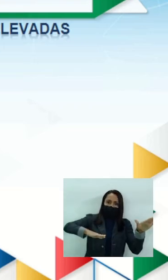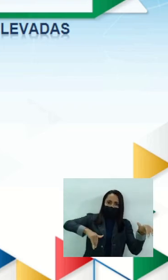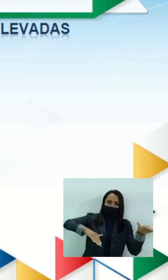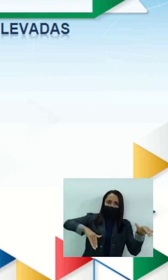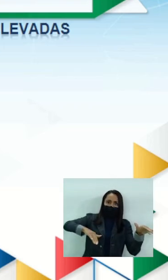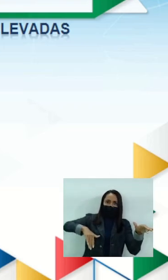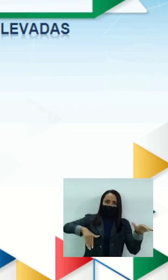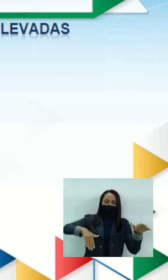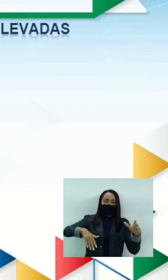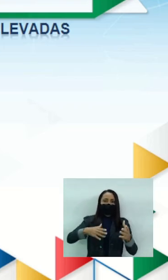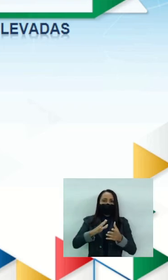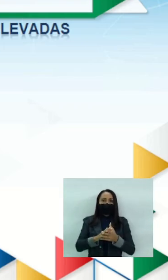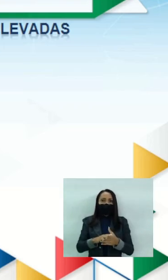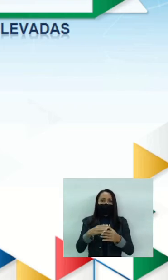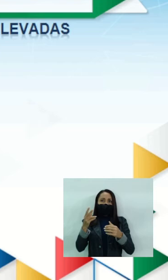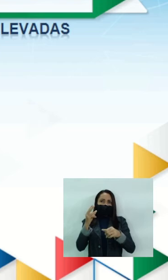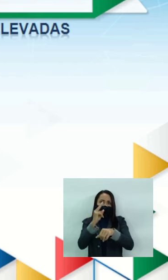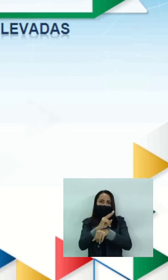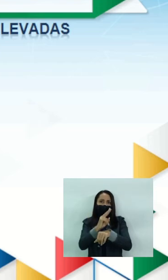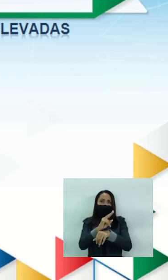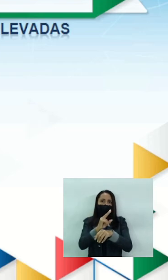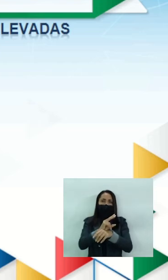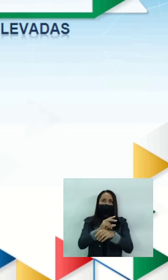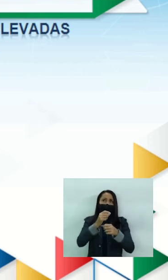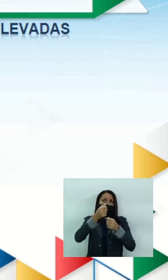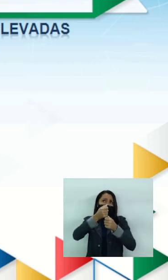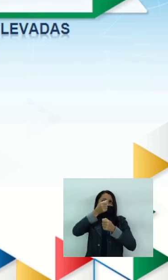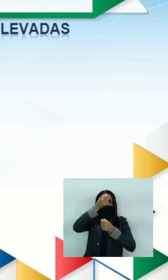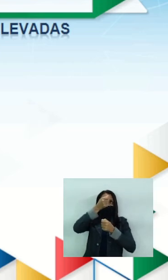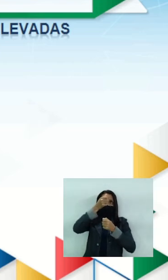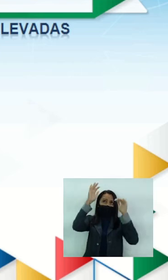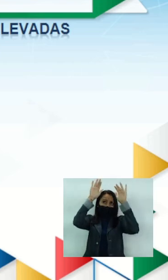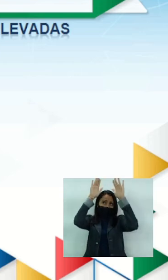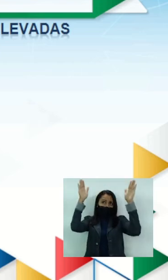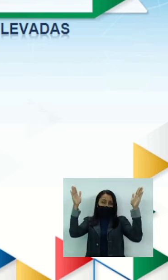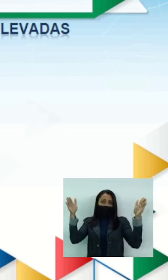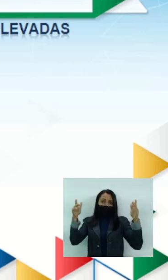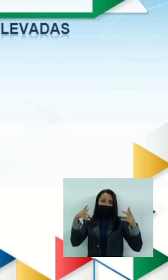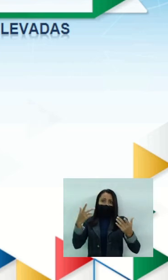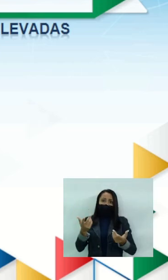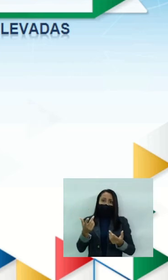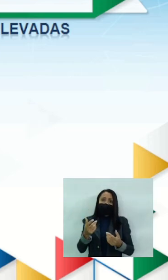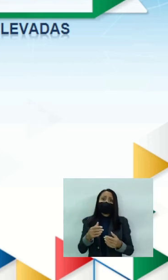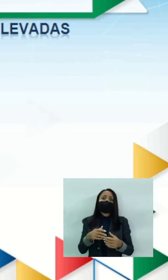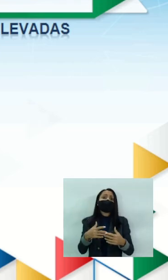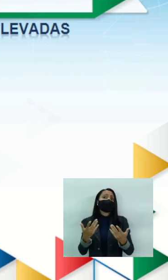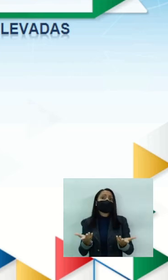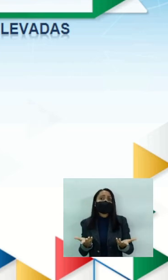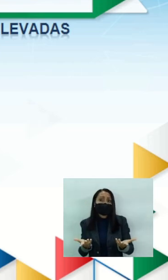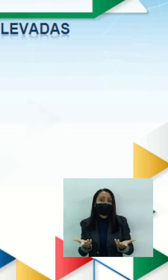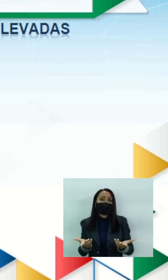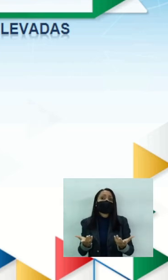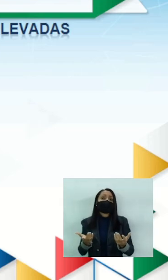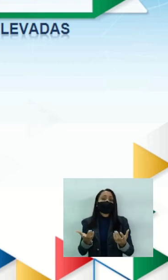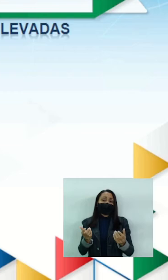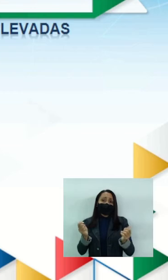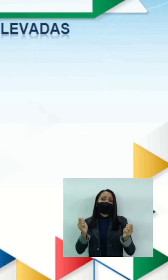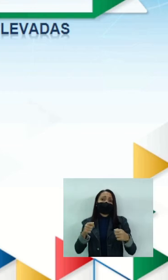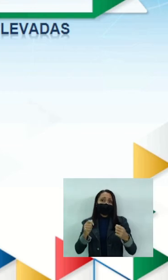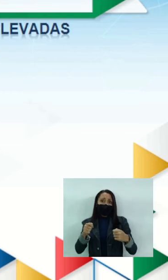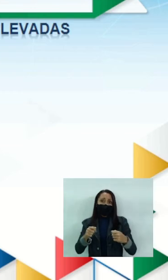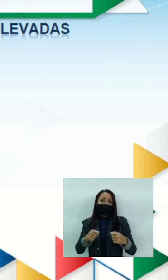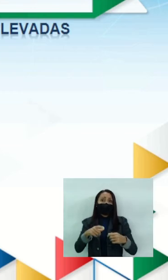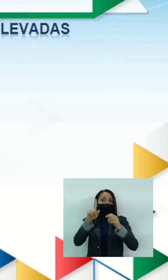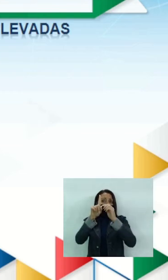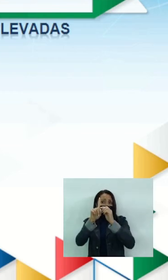embaixo do guarda-sol, você vai dizer assim, não estou me queimando, mas e o mormaço? da praia, da areia. Então, consequentemente, a